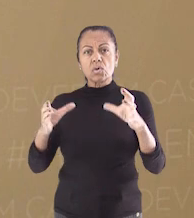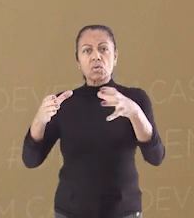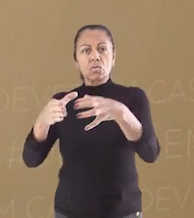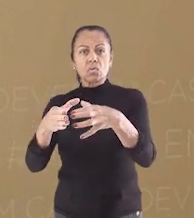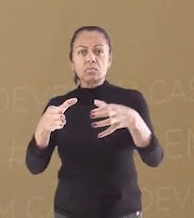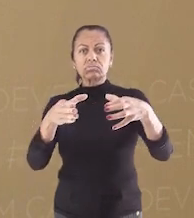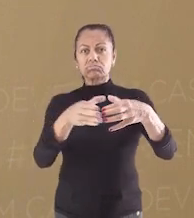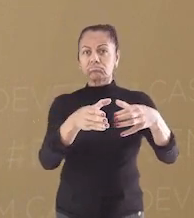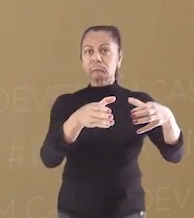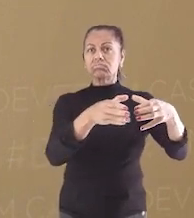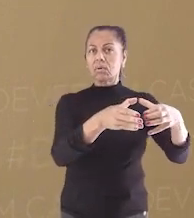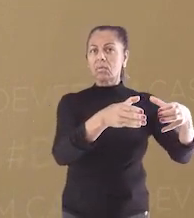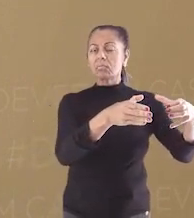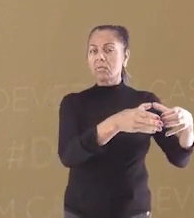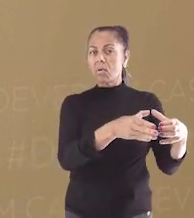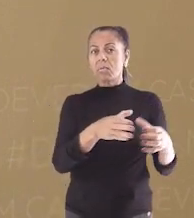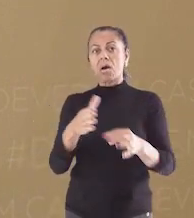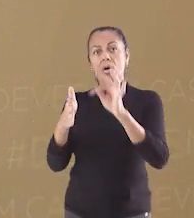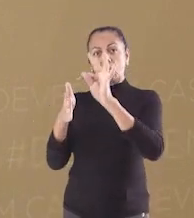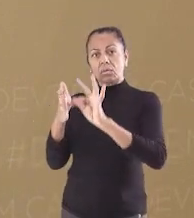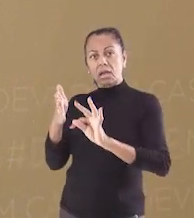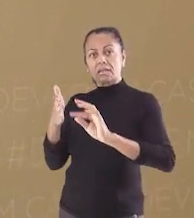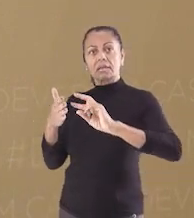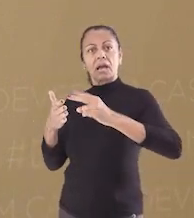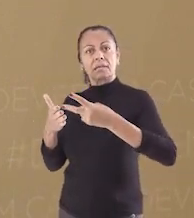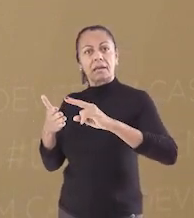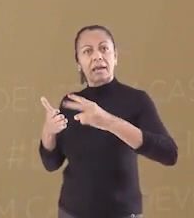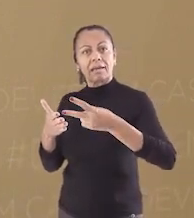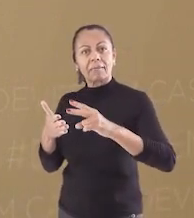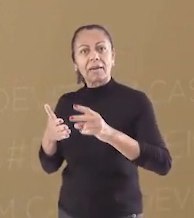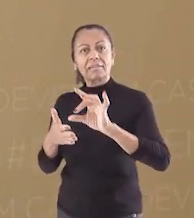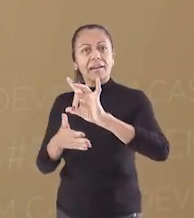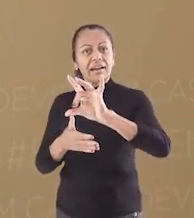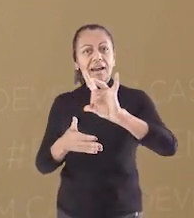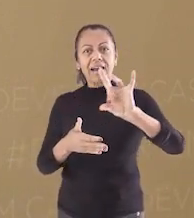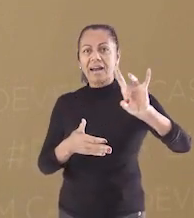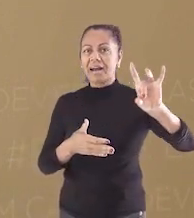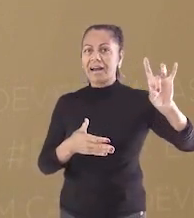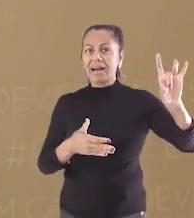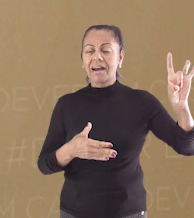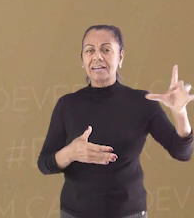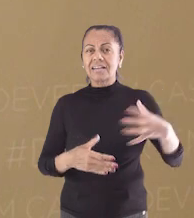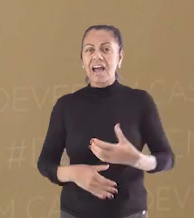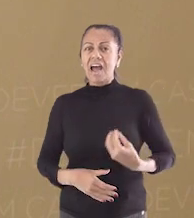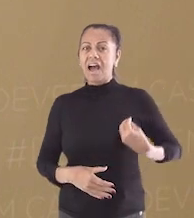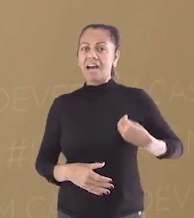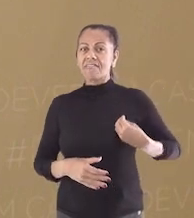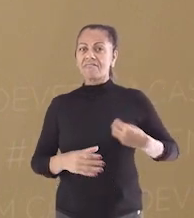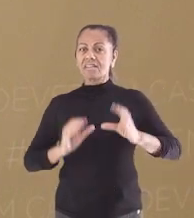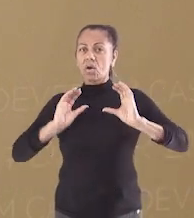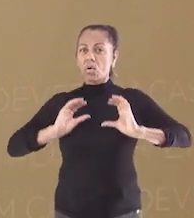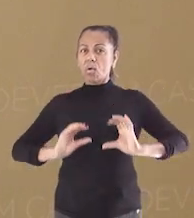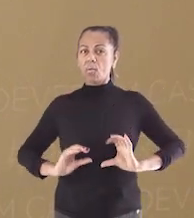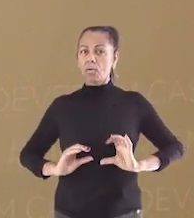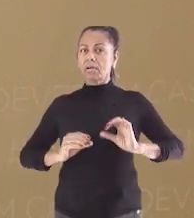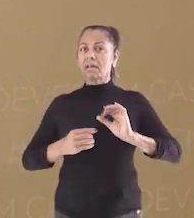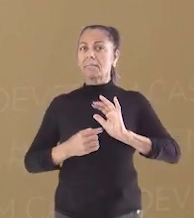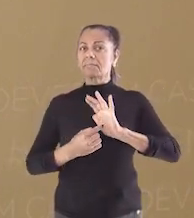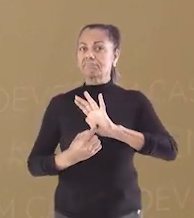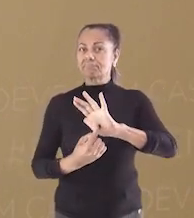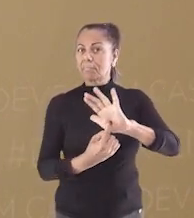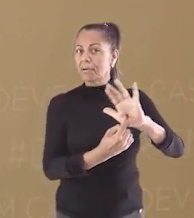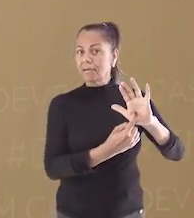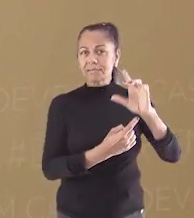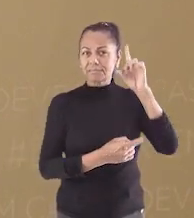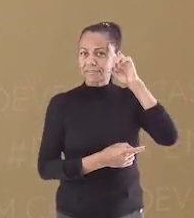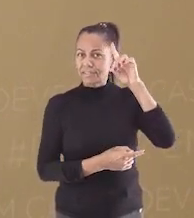como comunidades ou grupos religiosos interpretam seus textos, vivenciam esse fenômeno, expressam-se no